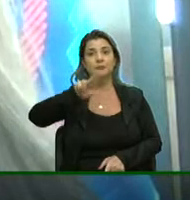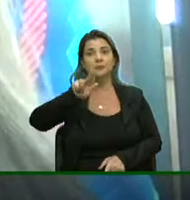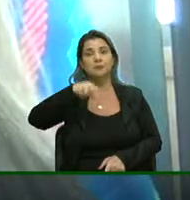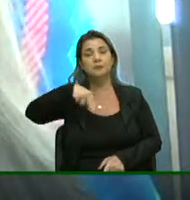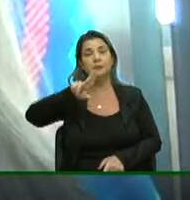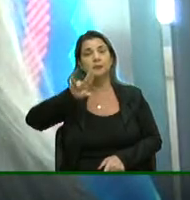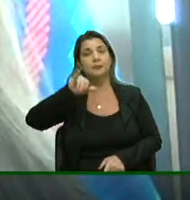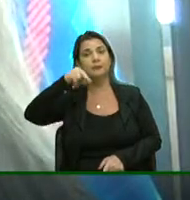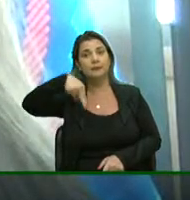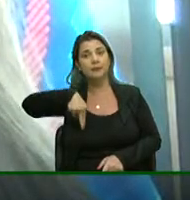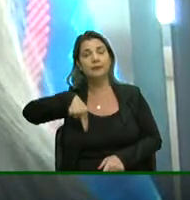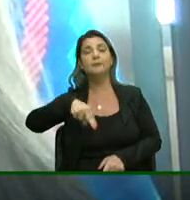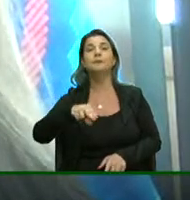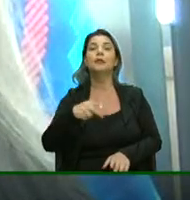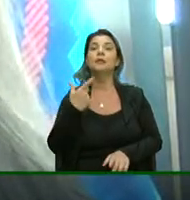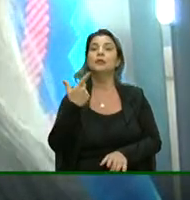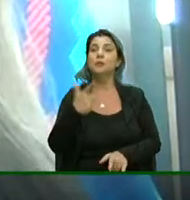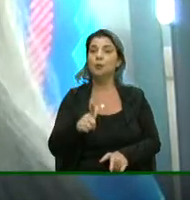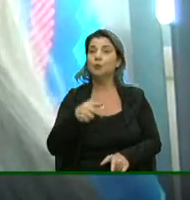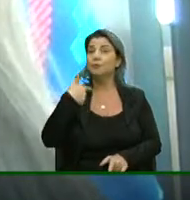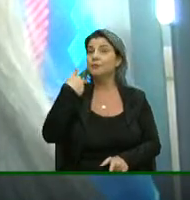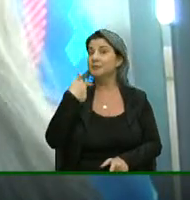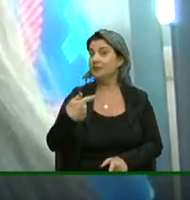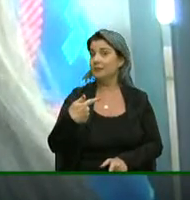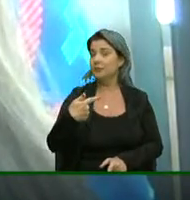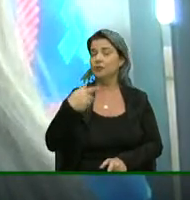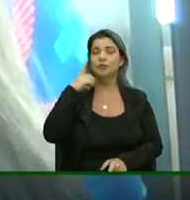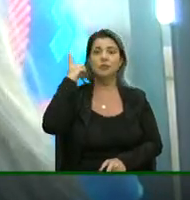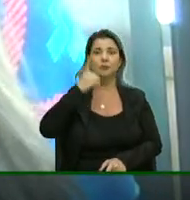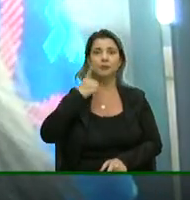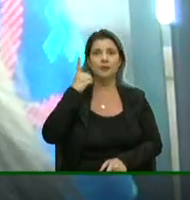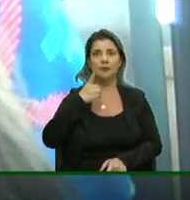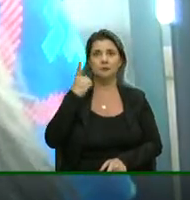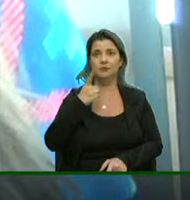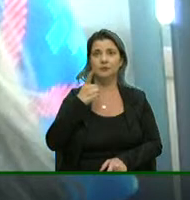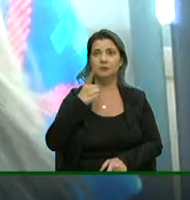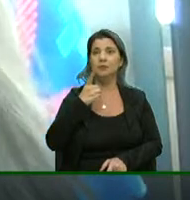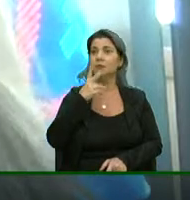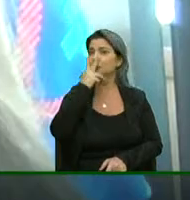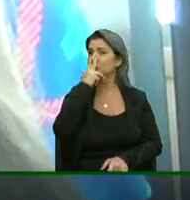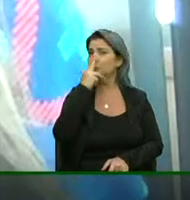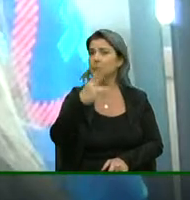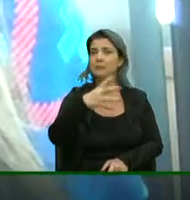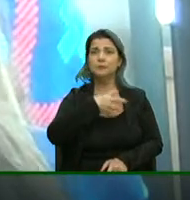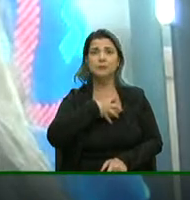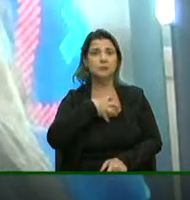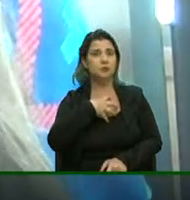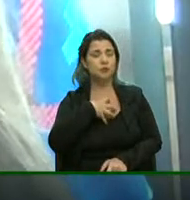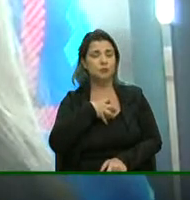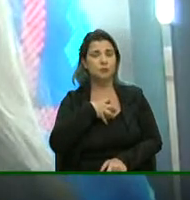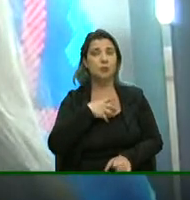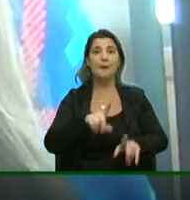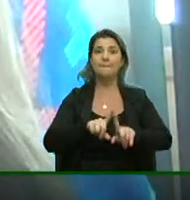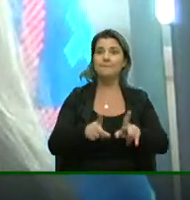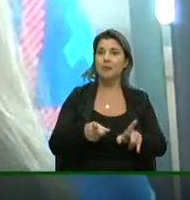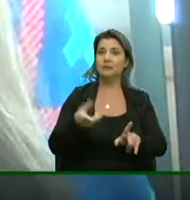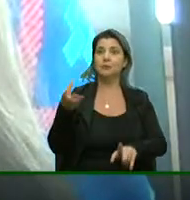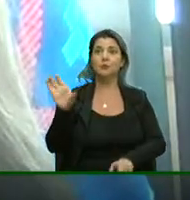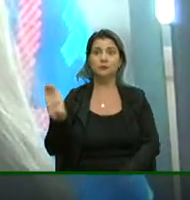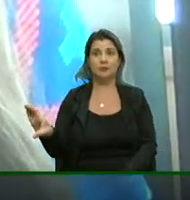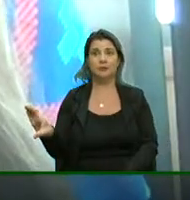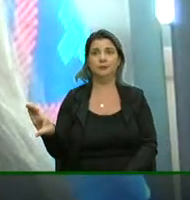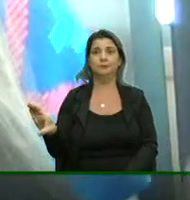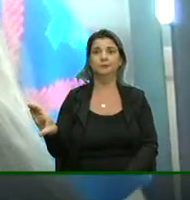outros 7 deputados do PMDB que caminham no mesmo sentido. Porém, ao invés